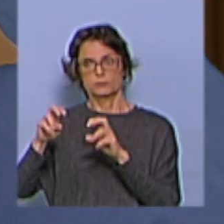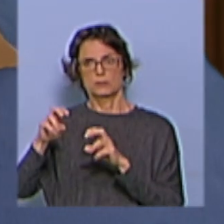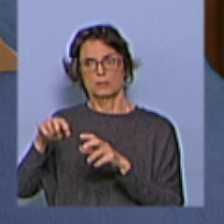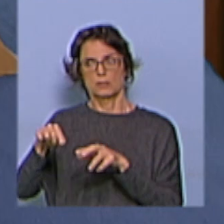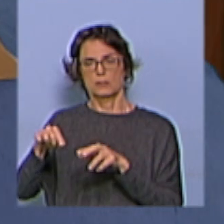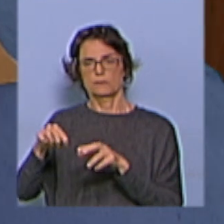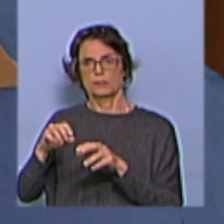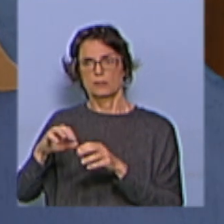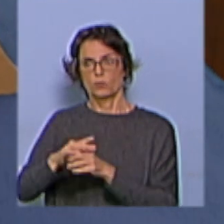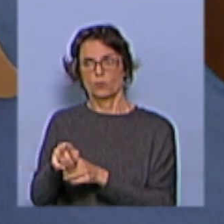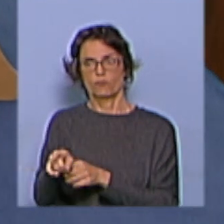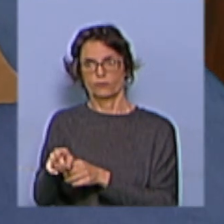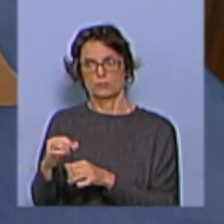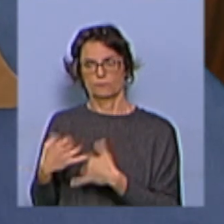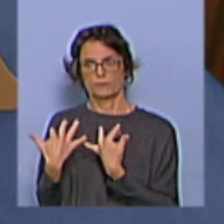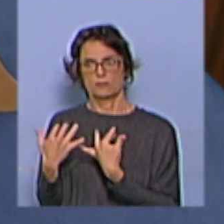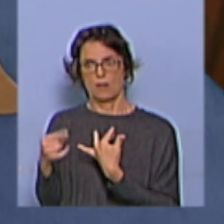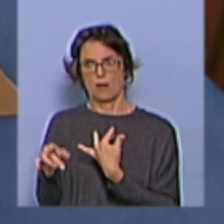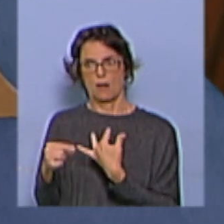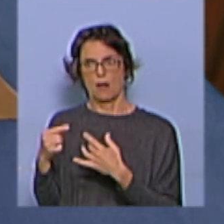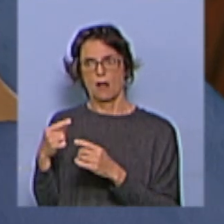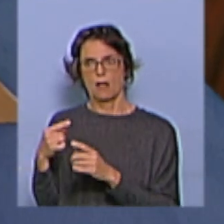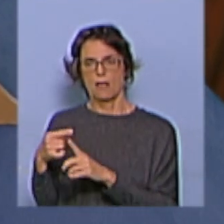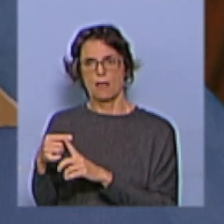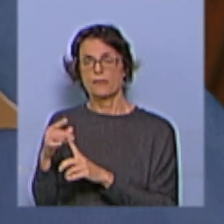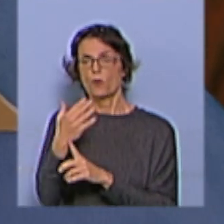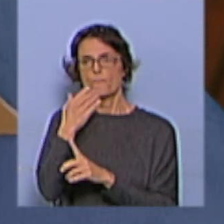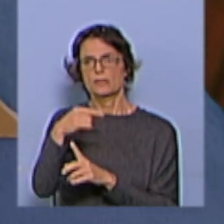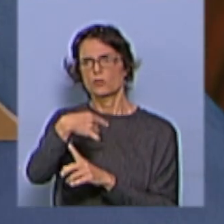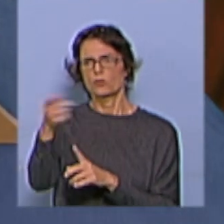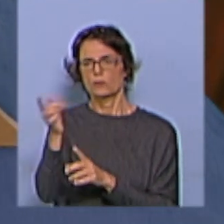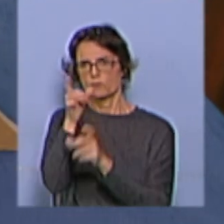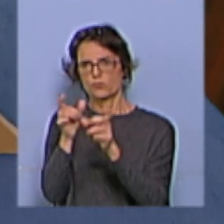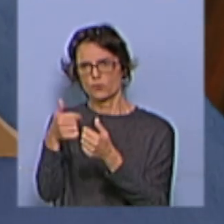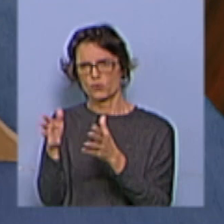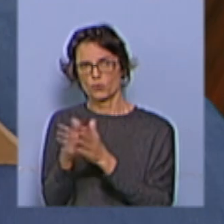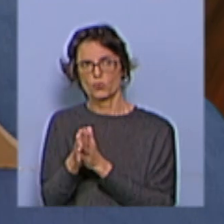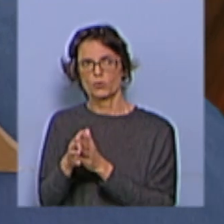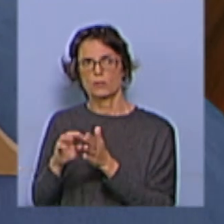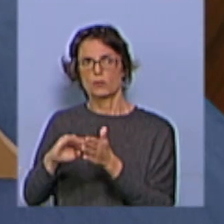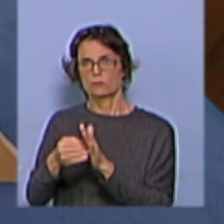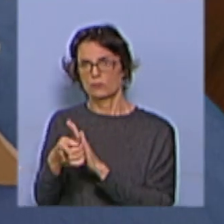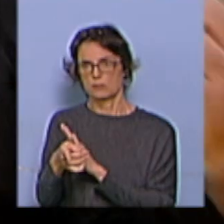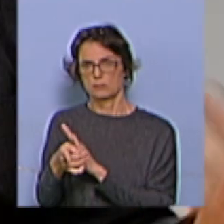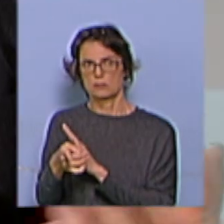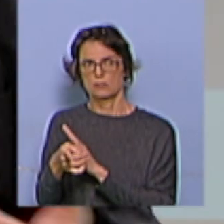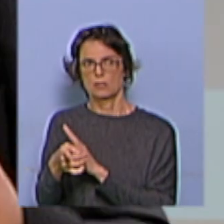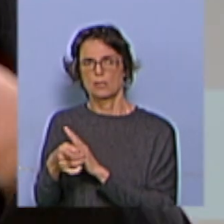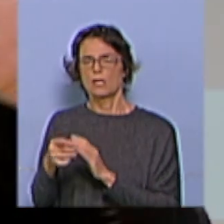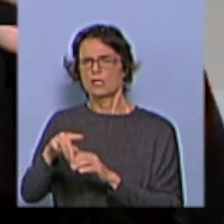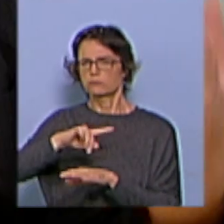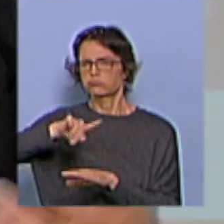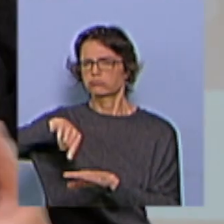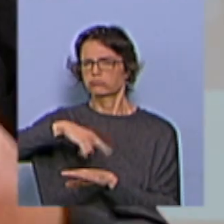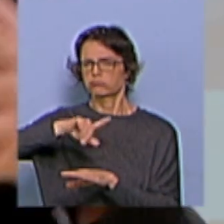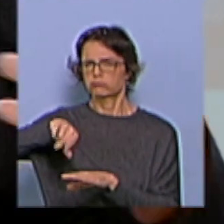teve de fazer o teste para essa infecção e tiveram de estar um par de horas imensas,